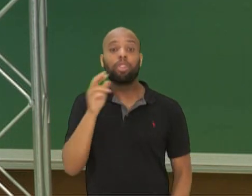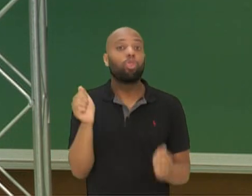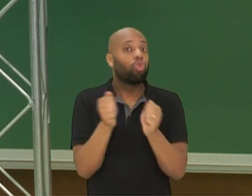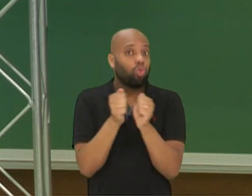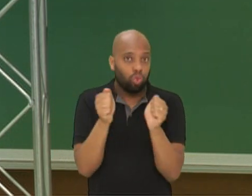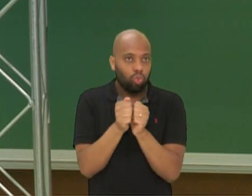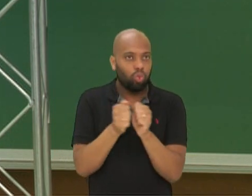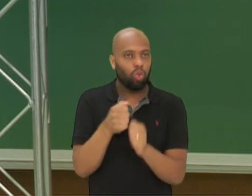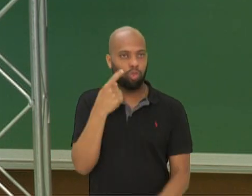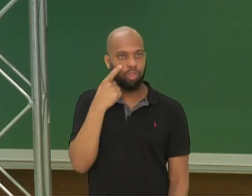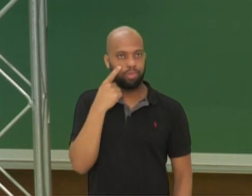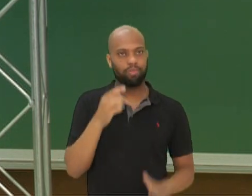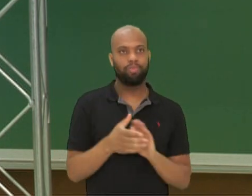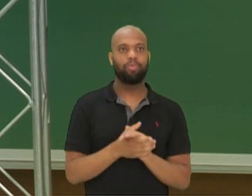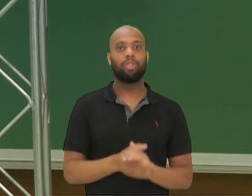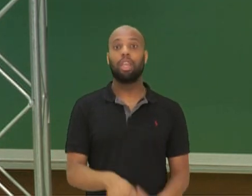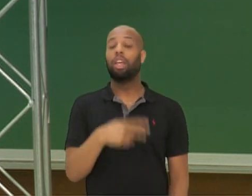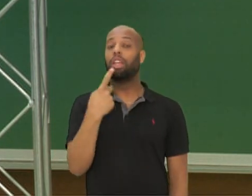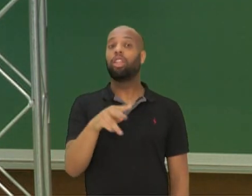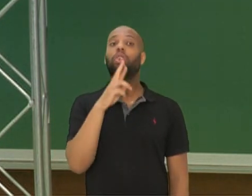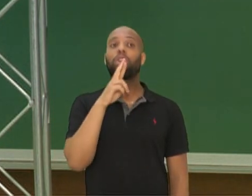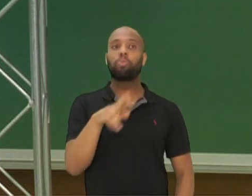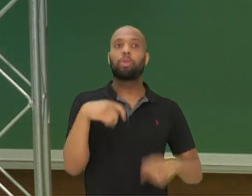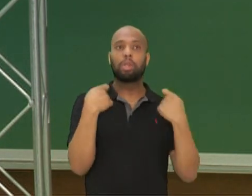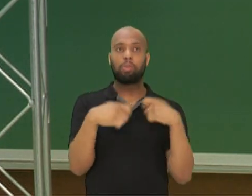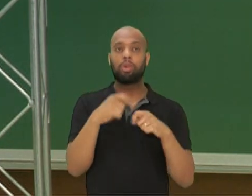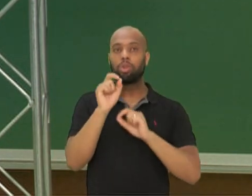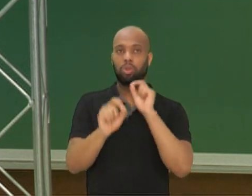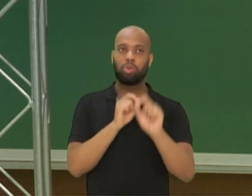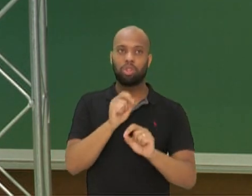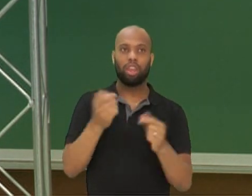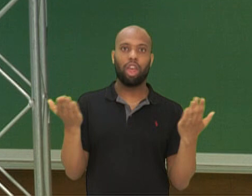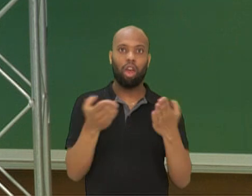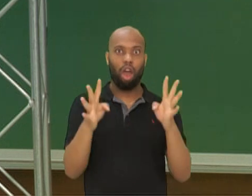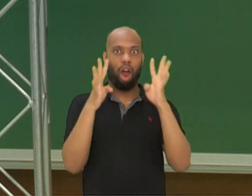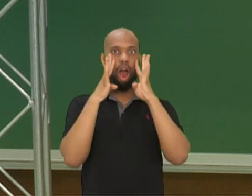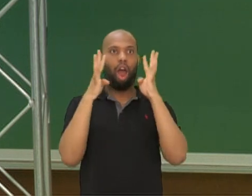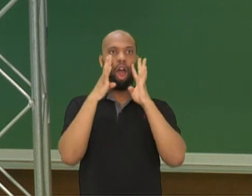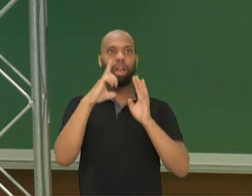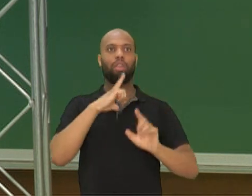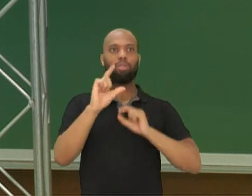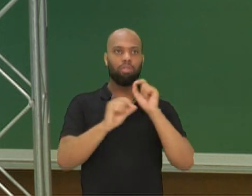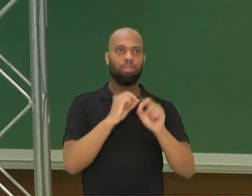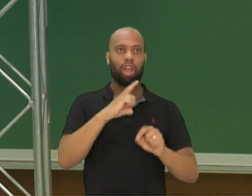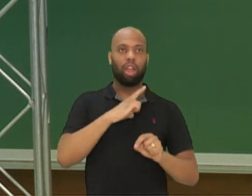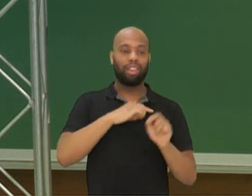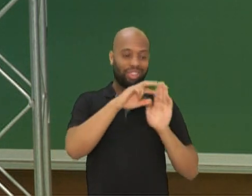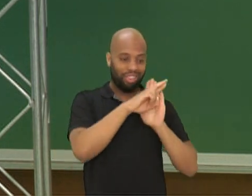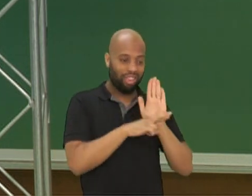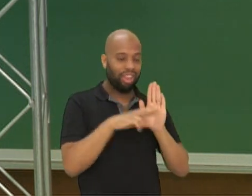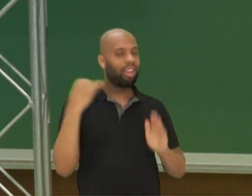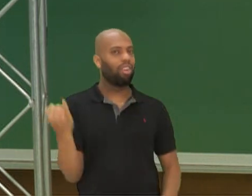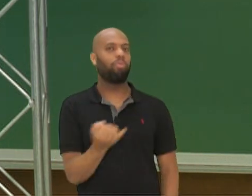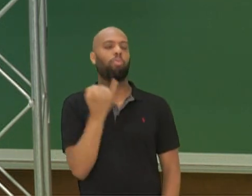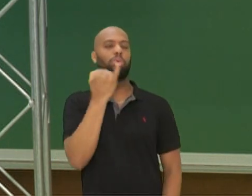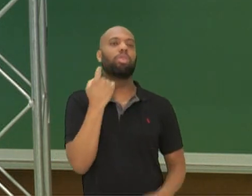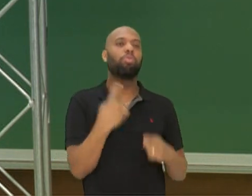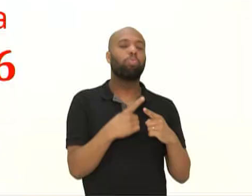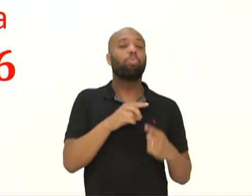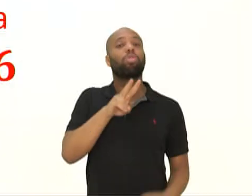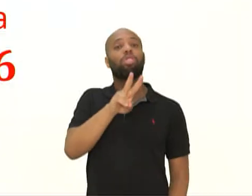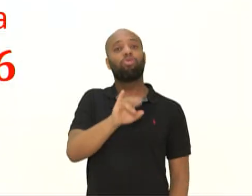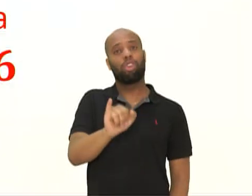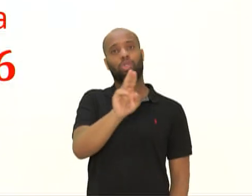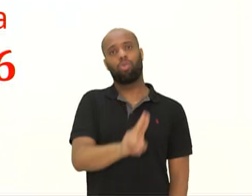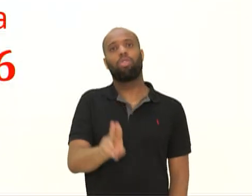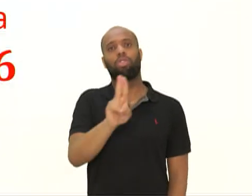elevado a t sobre 2 menos 1. Esse 16 sobre 81, vamos no quadro,